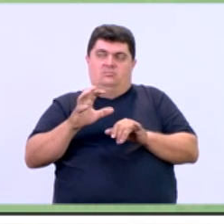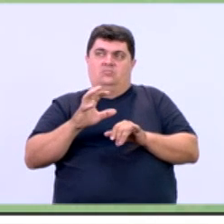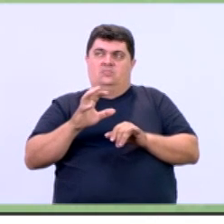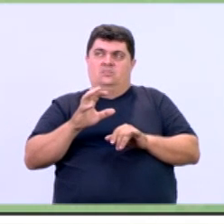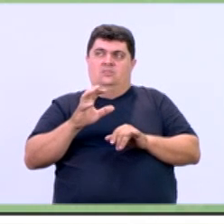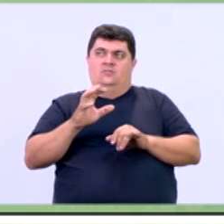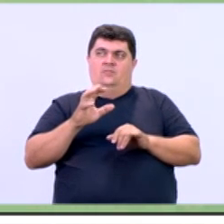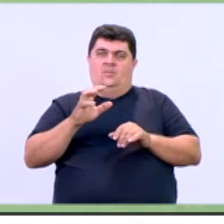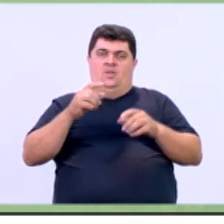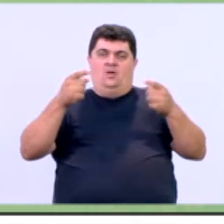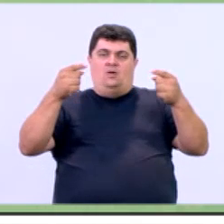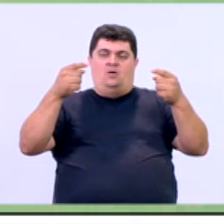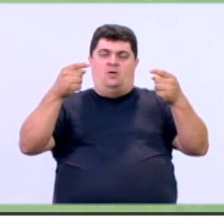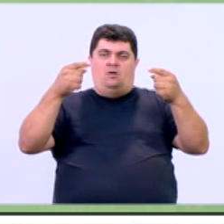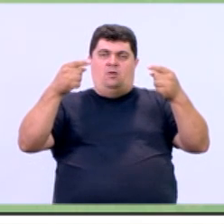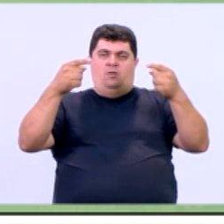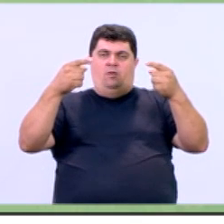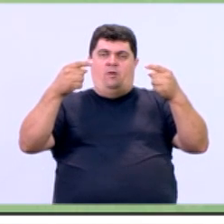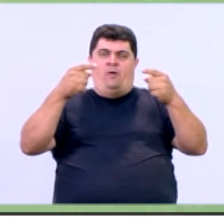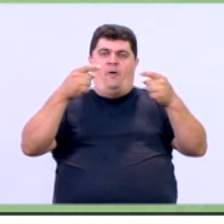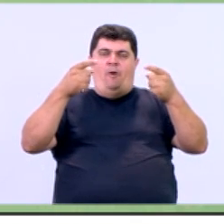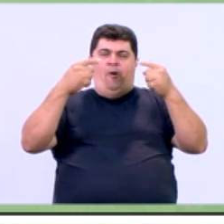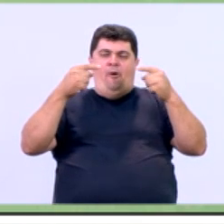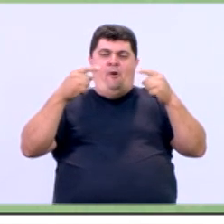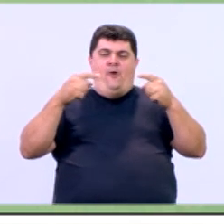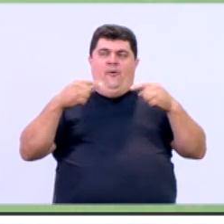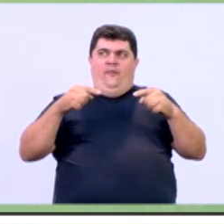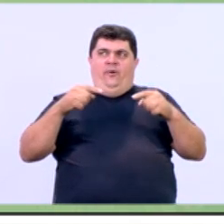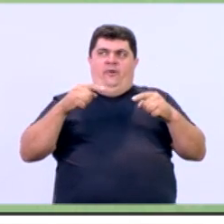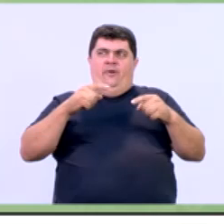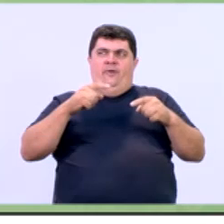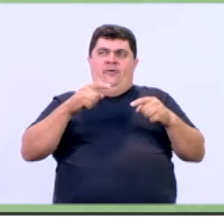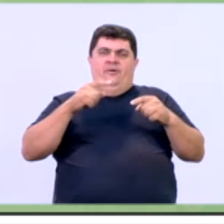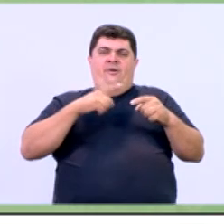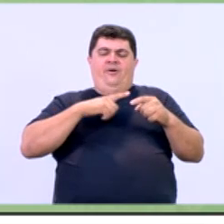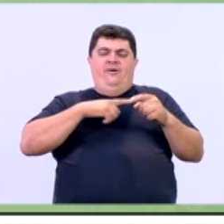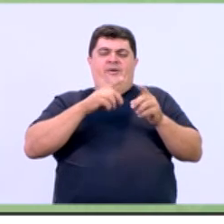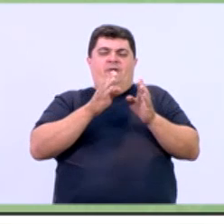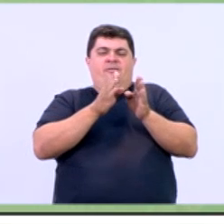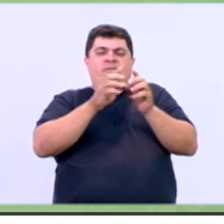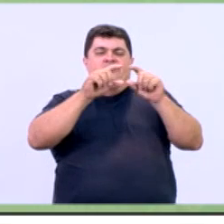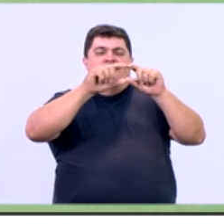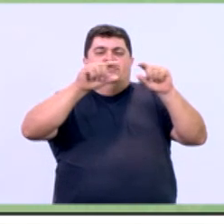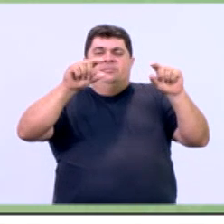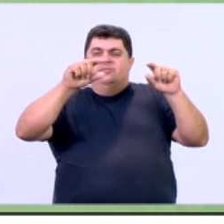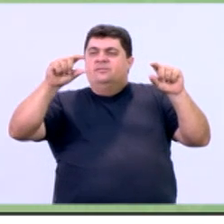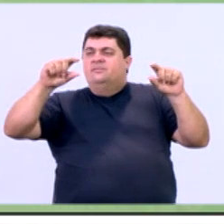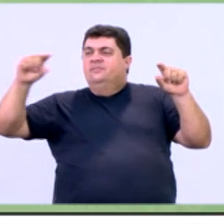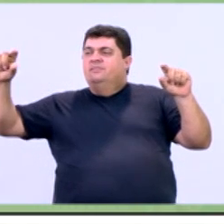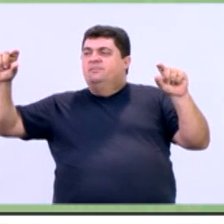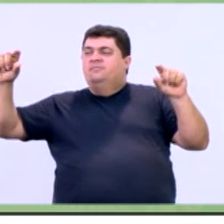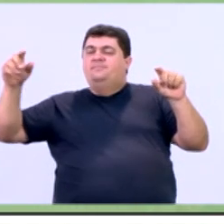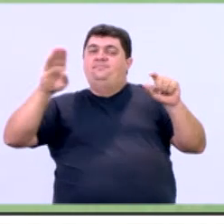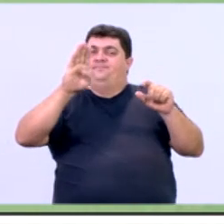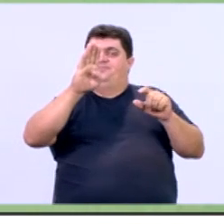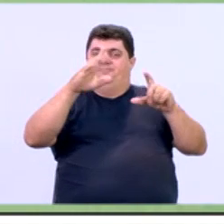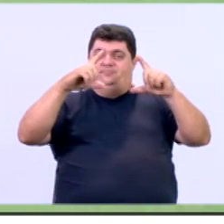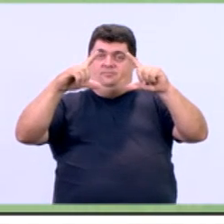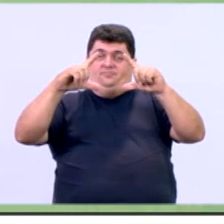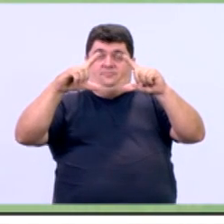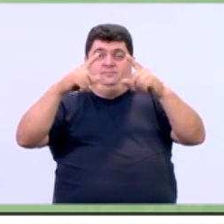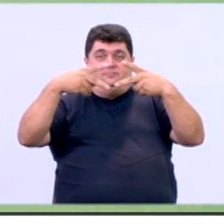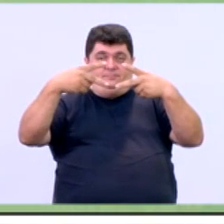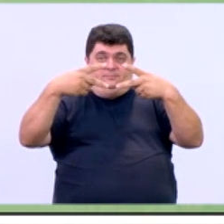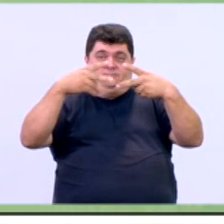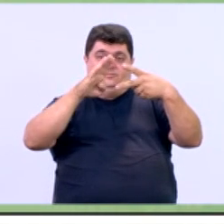um embaixo, que eu quero que apareça um embaixo do outro, não um colado do outro, eu uso a tag de